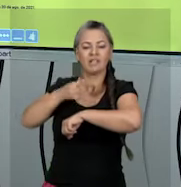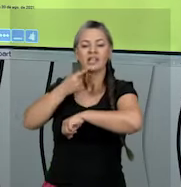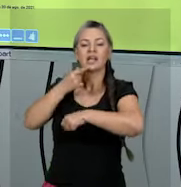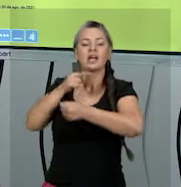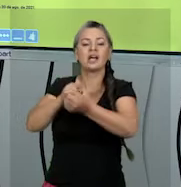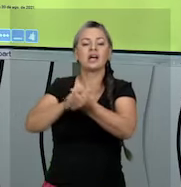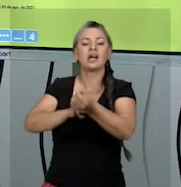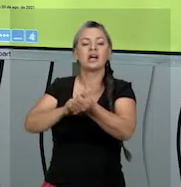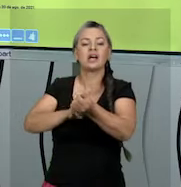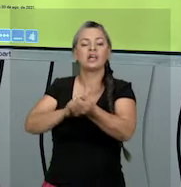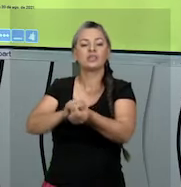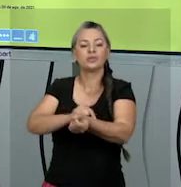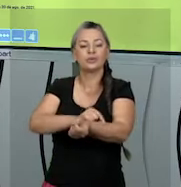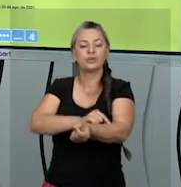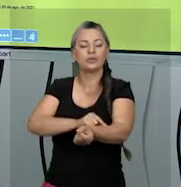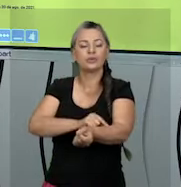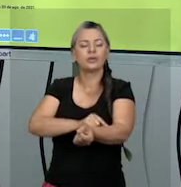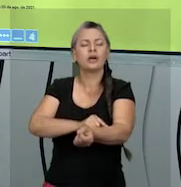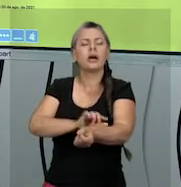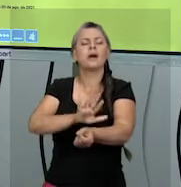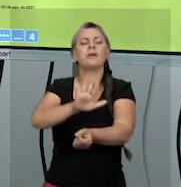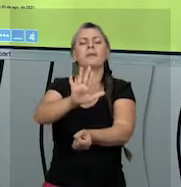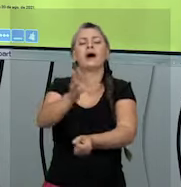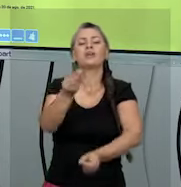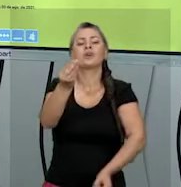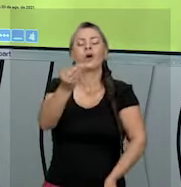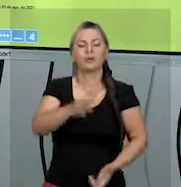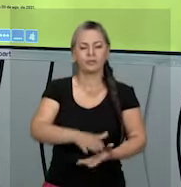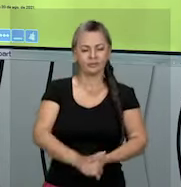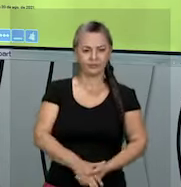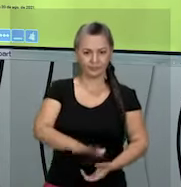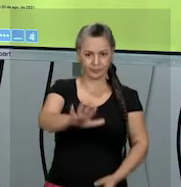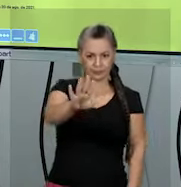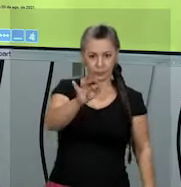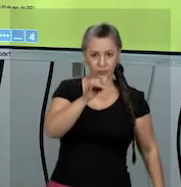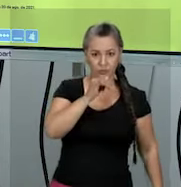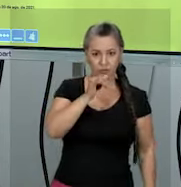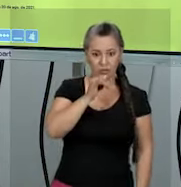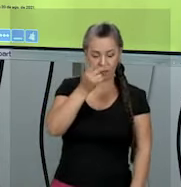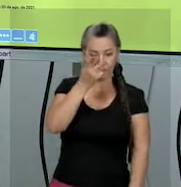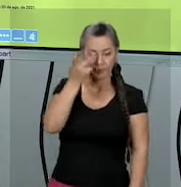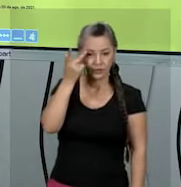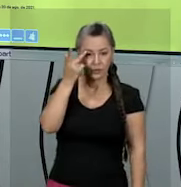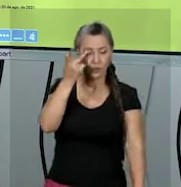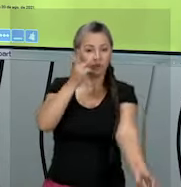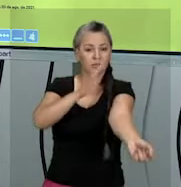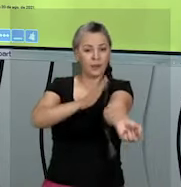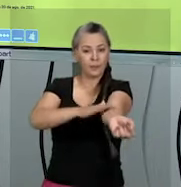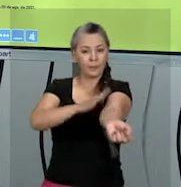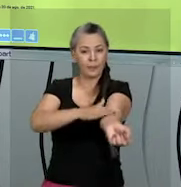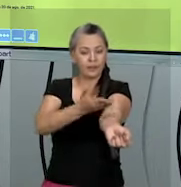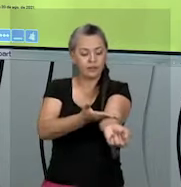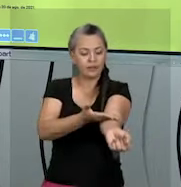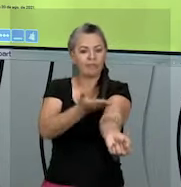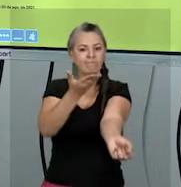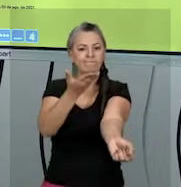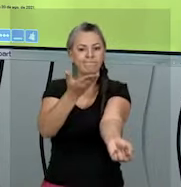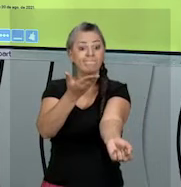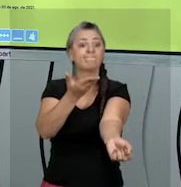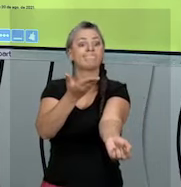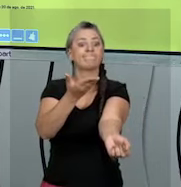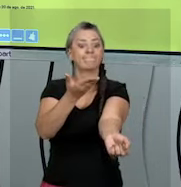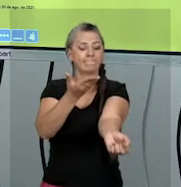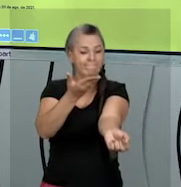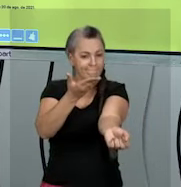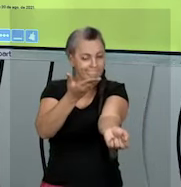acumular? A pessoa que tem pressão alta ela pode ser uma consequência da